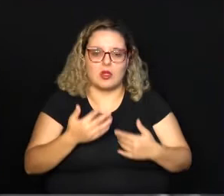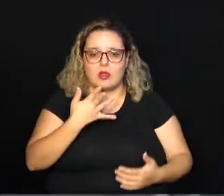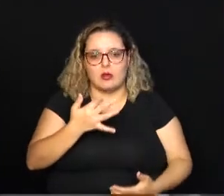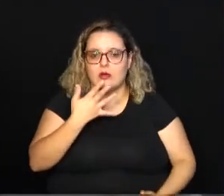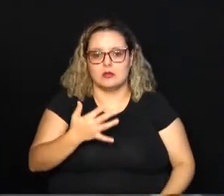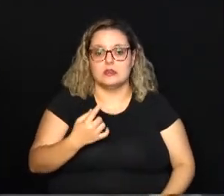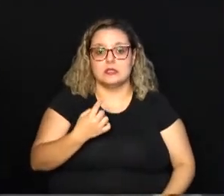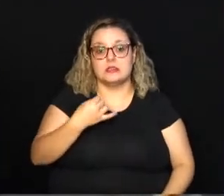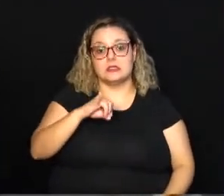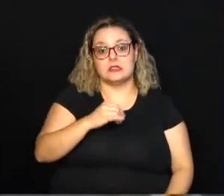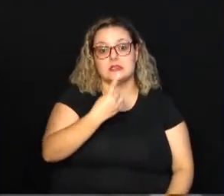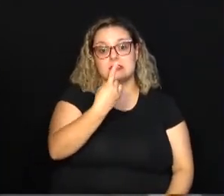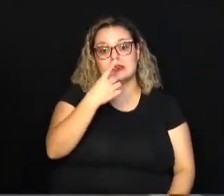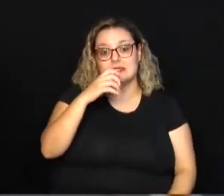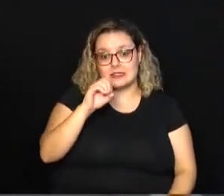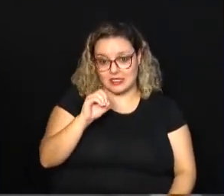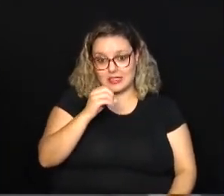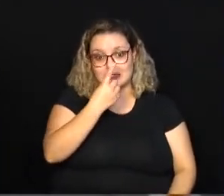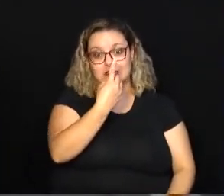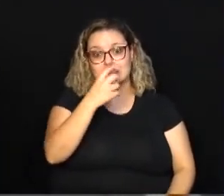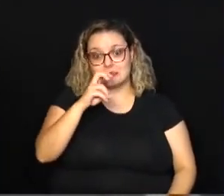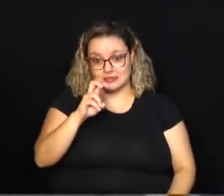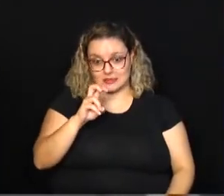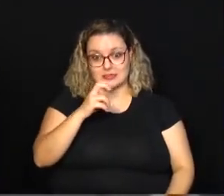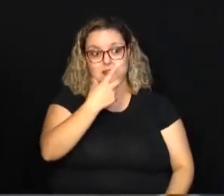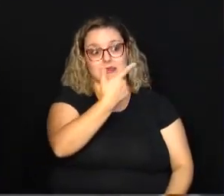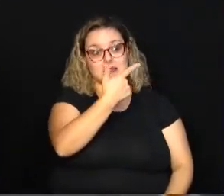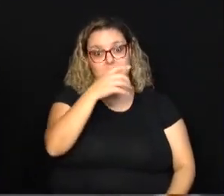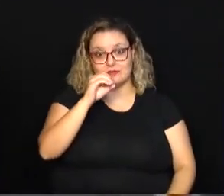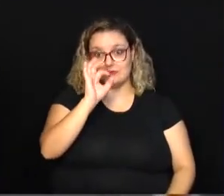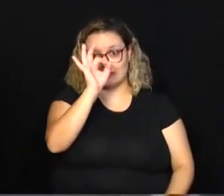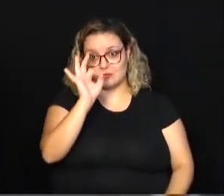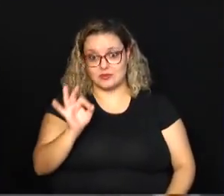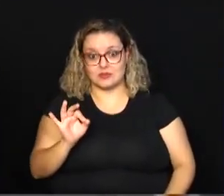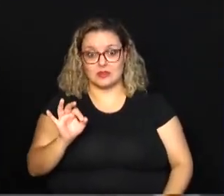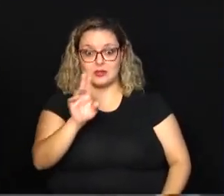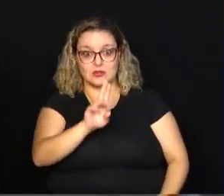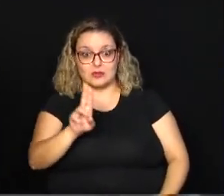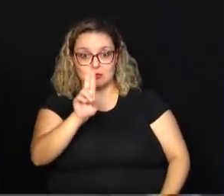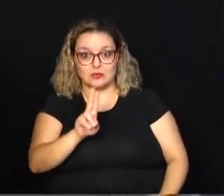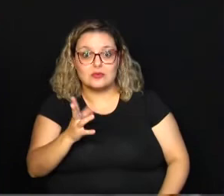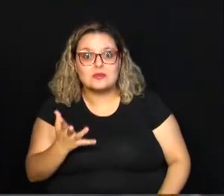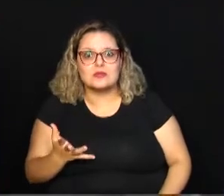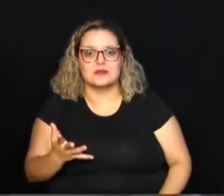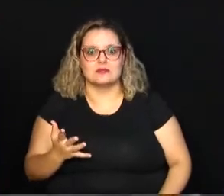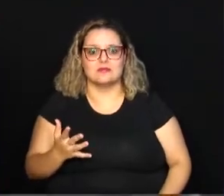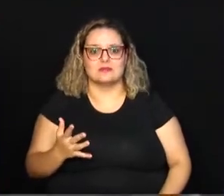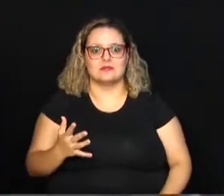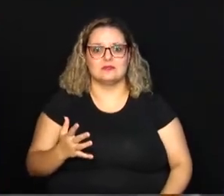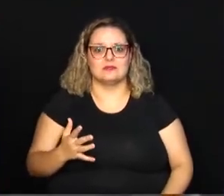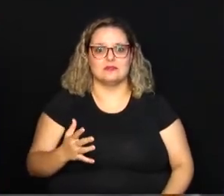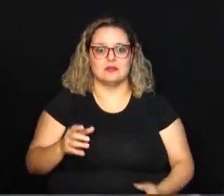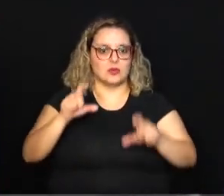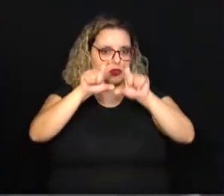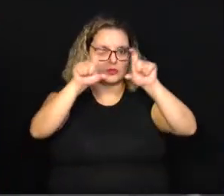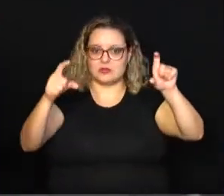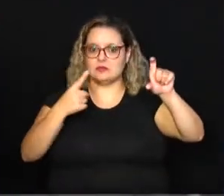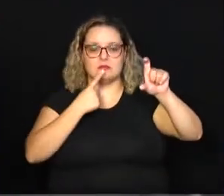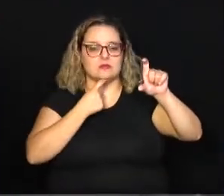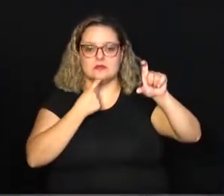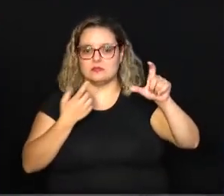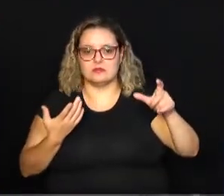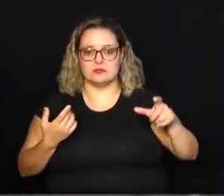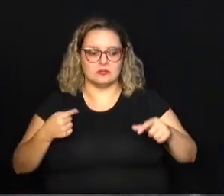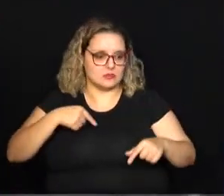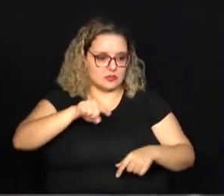10, 15, 20% da população só executa, os outros 70, 60% não. Então, na verdade, nós não estamos em fase vermelha. Você sai na